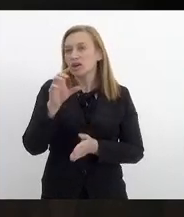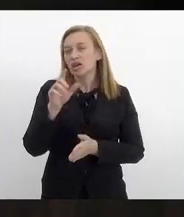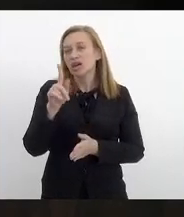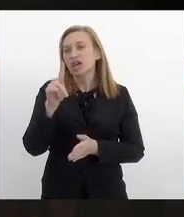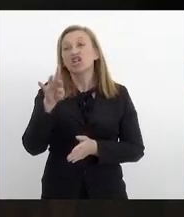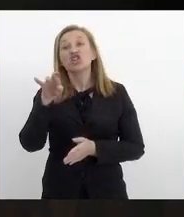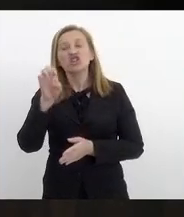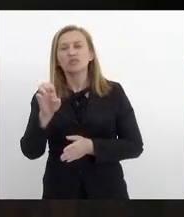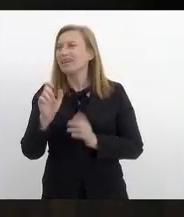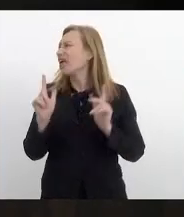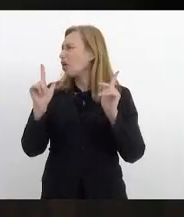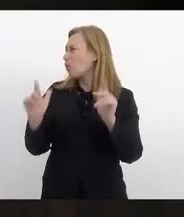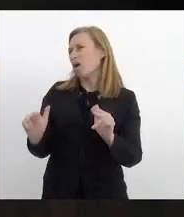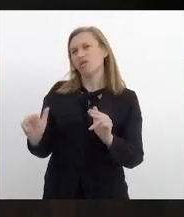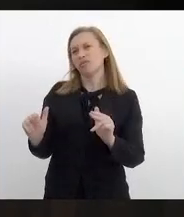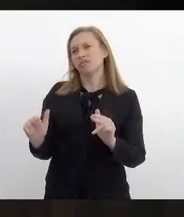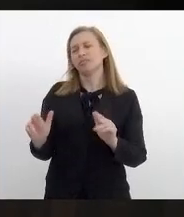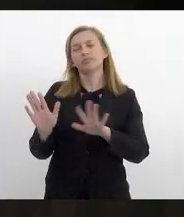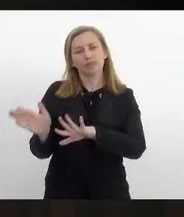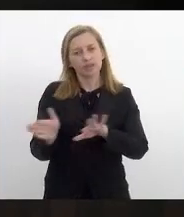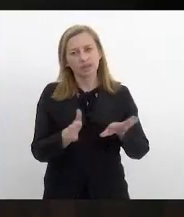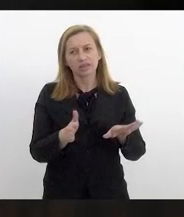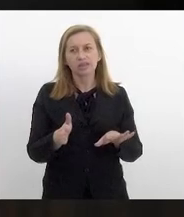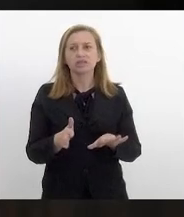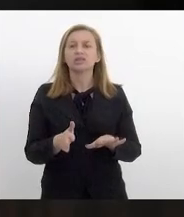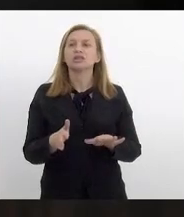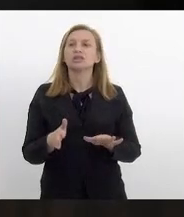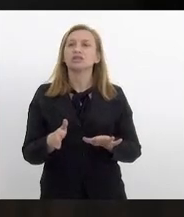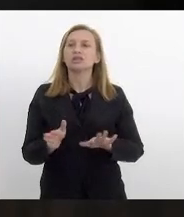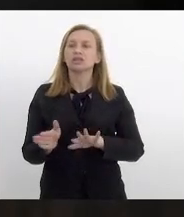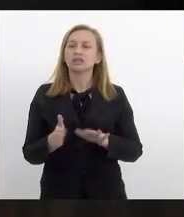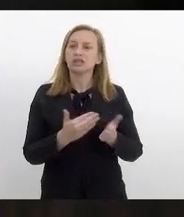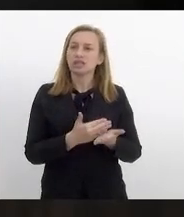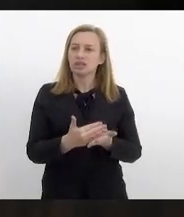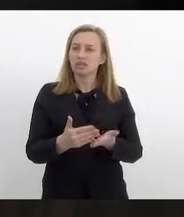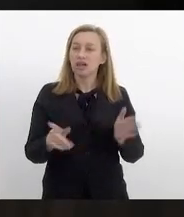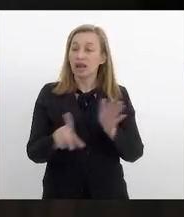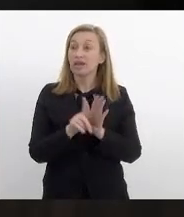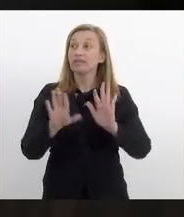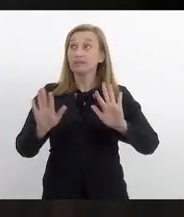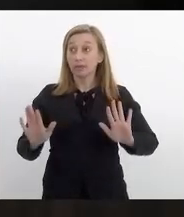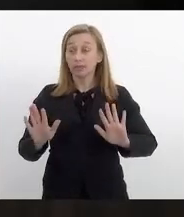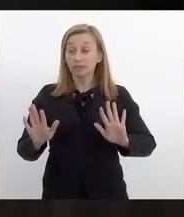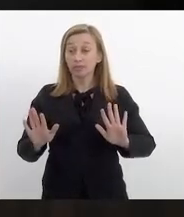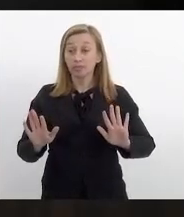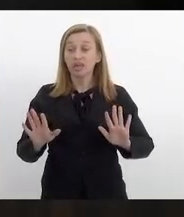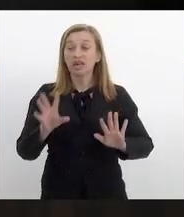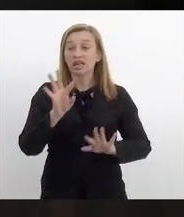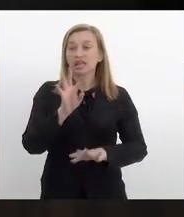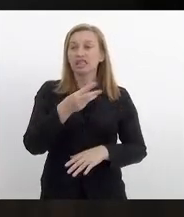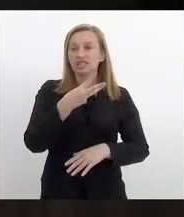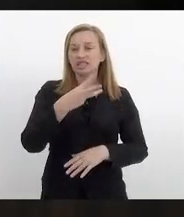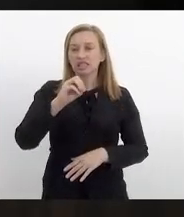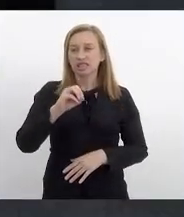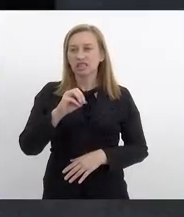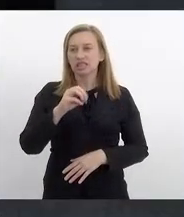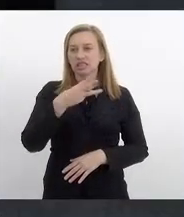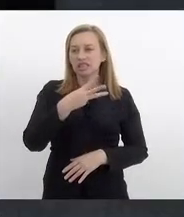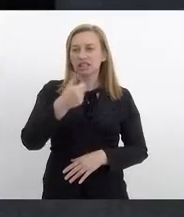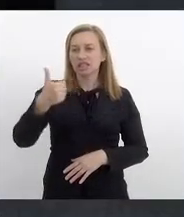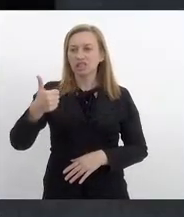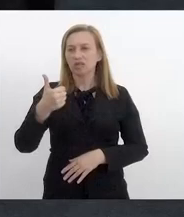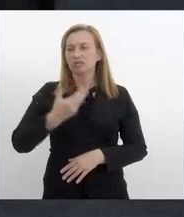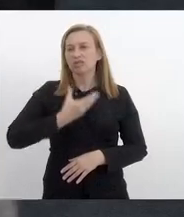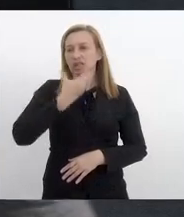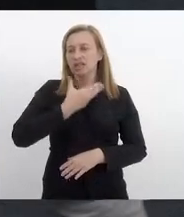emenda para valer a partir da sanção da lei. Então, dá no mesmo. É porque não, essa coisa do 31 de dezembro... Está bem, mas